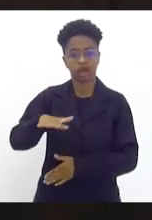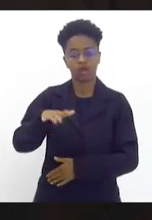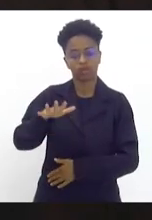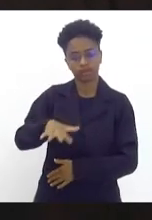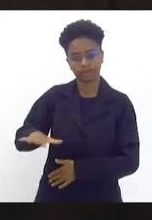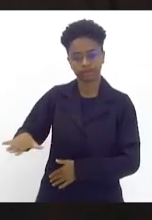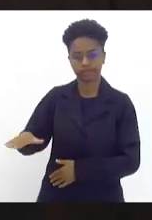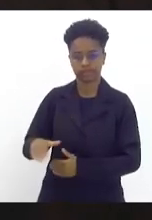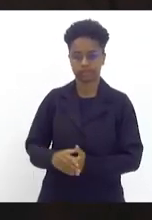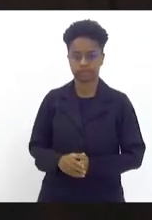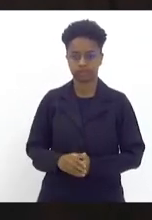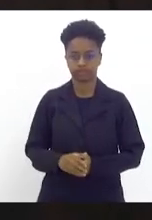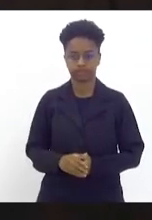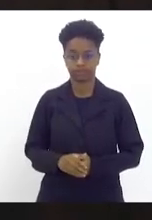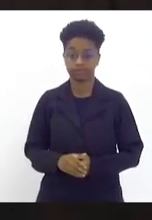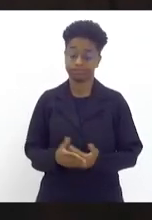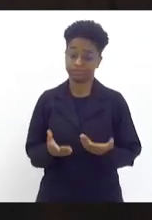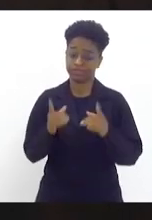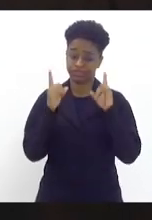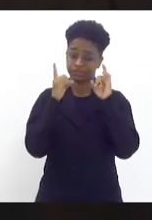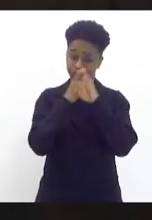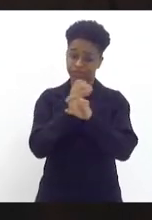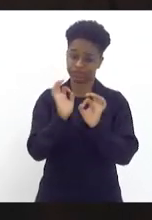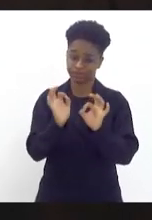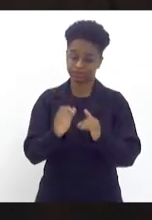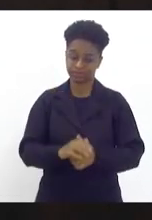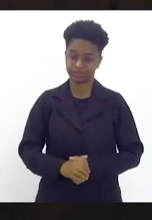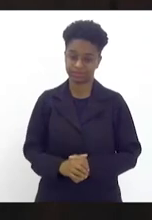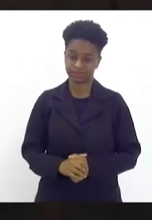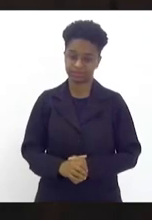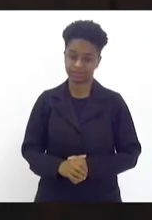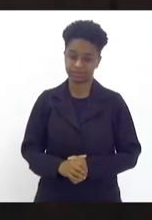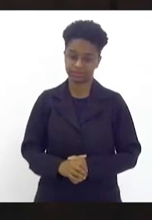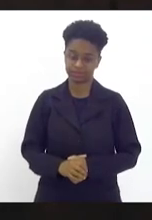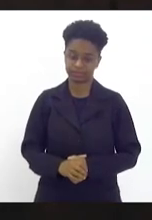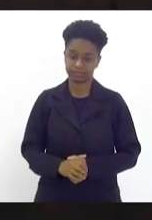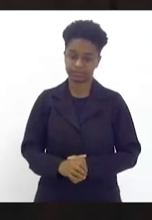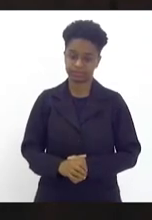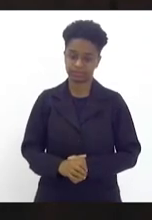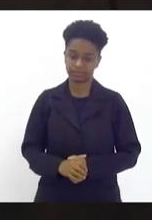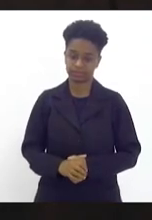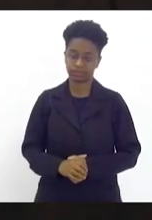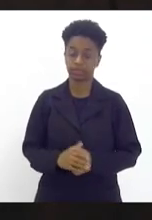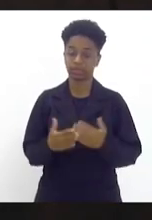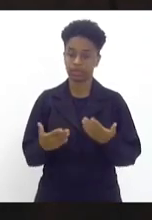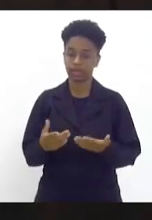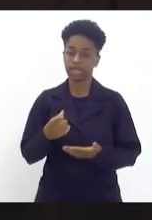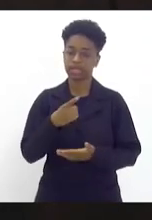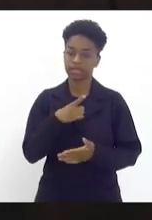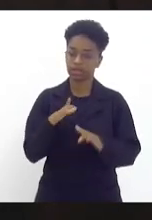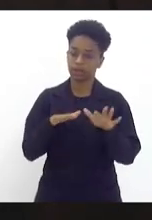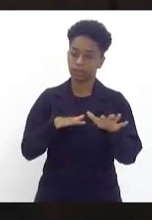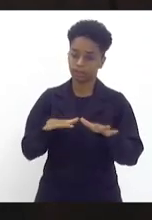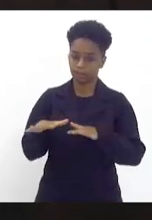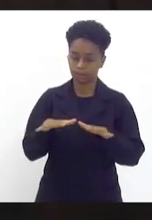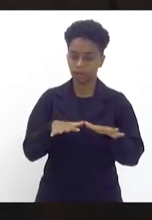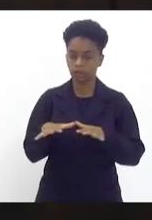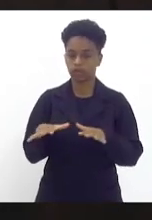bem. Difícil, né? Então, vamos lá. Existe todo um movimento,